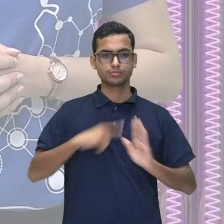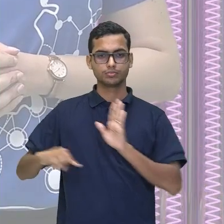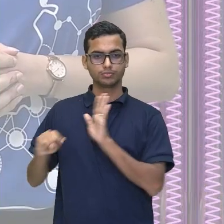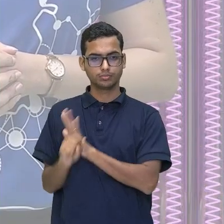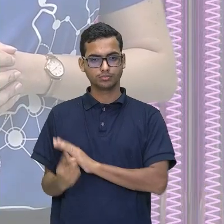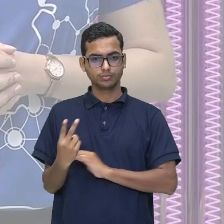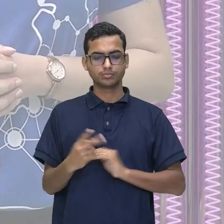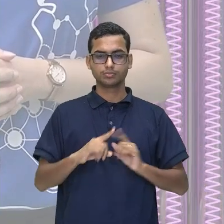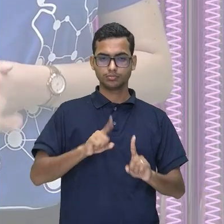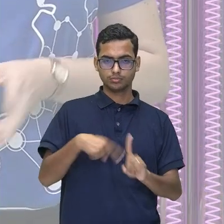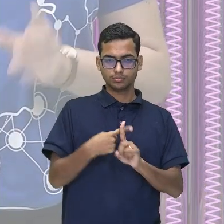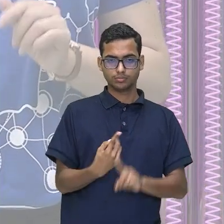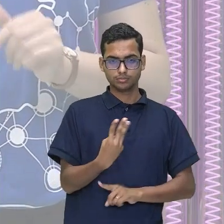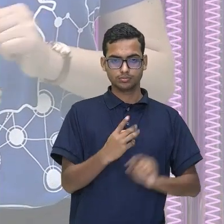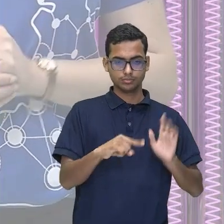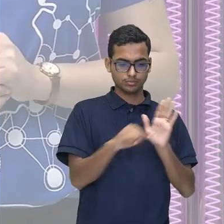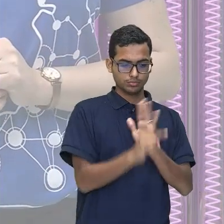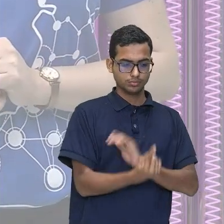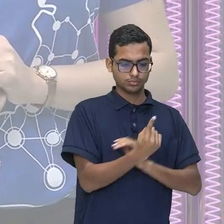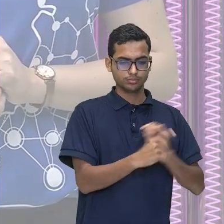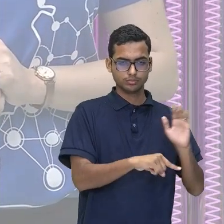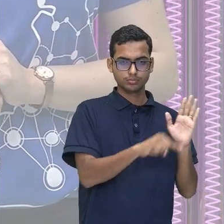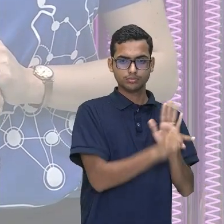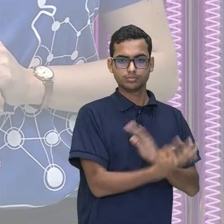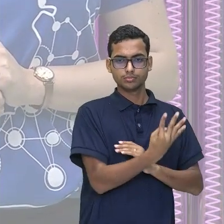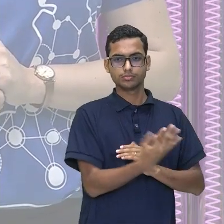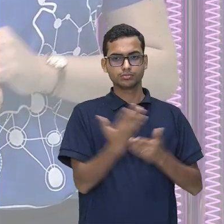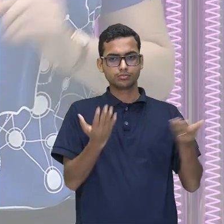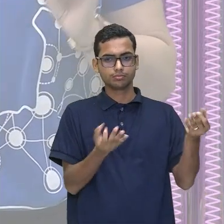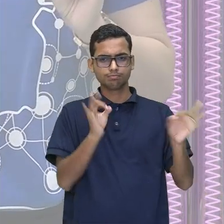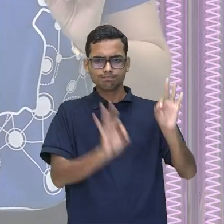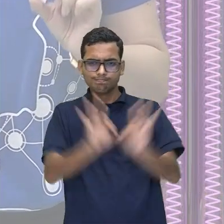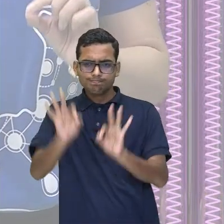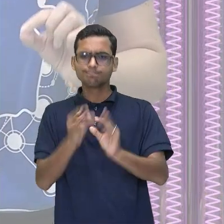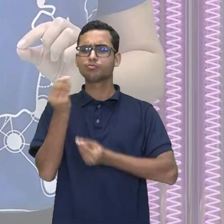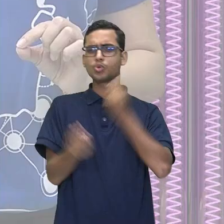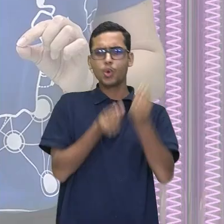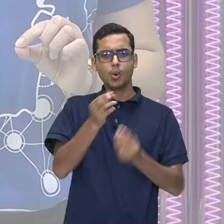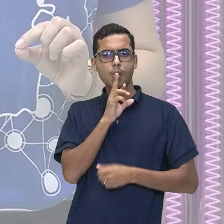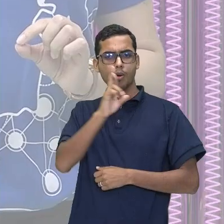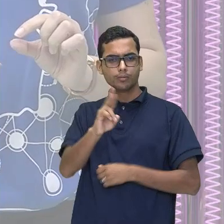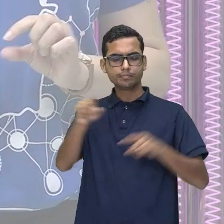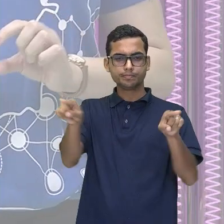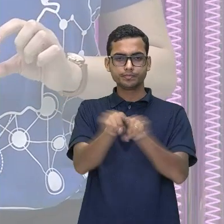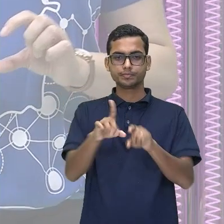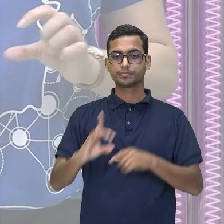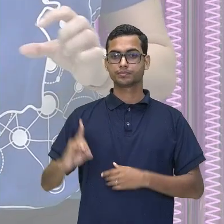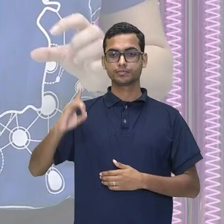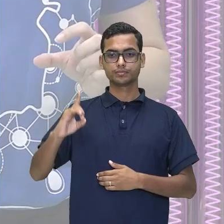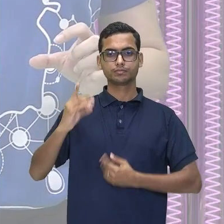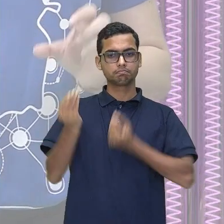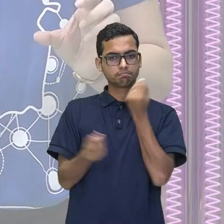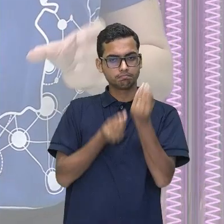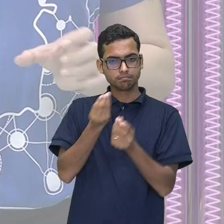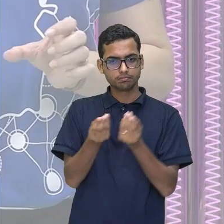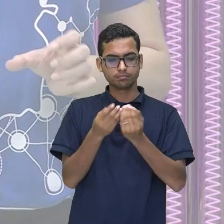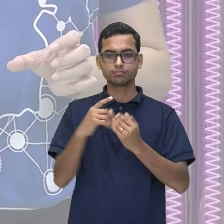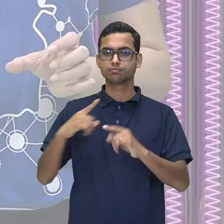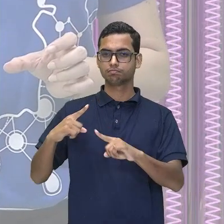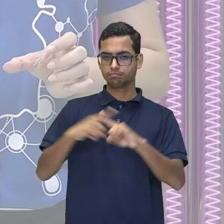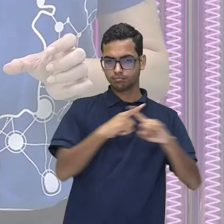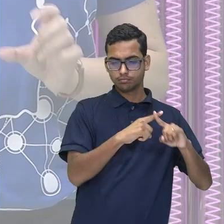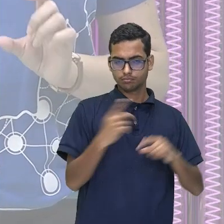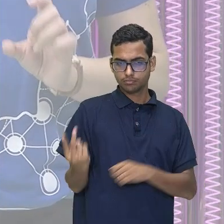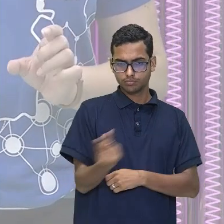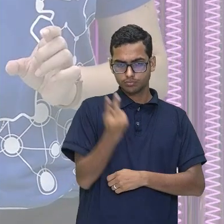vai fazer para resolver isso? Vejam aqui a nossa pirâmide. Para resolver o item D, a gente vai multiplicar os valores que estão